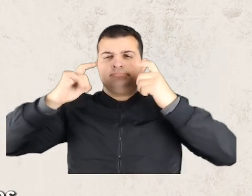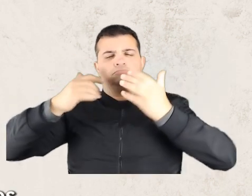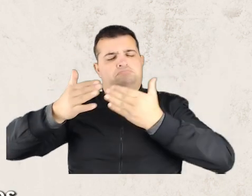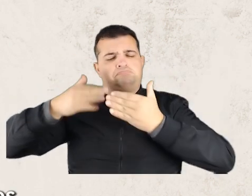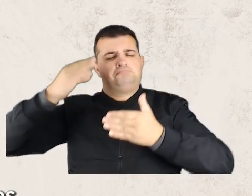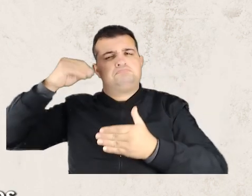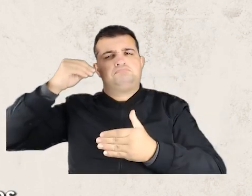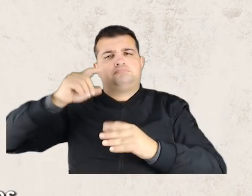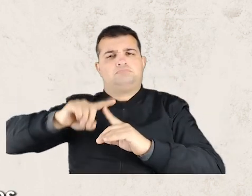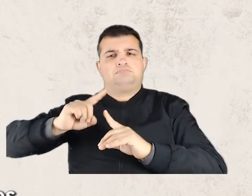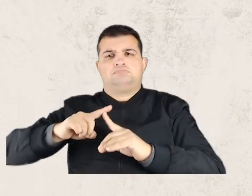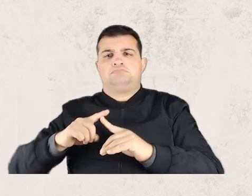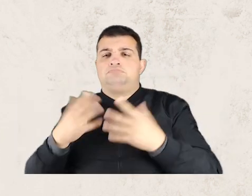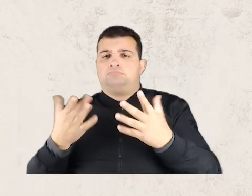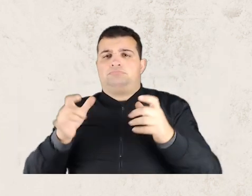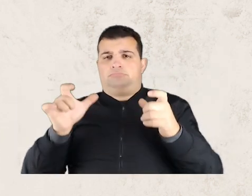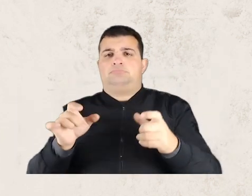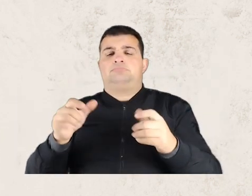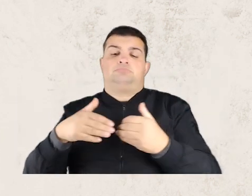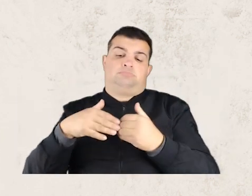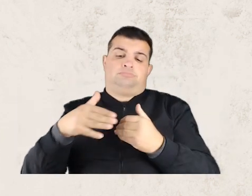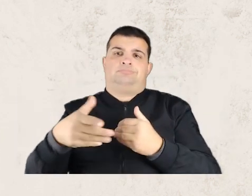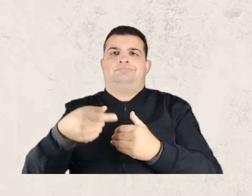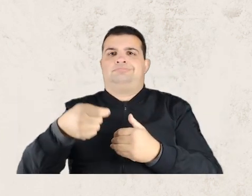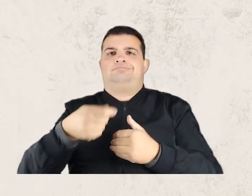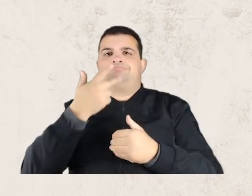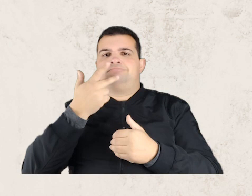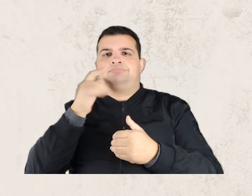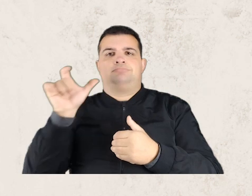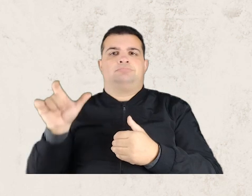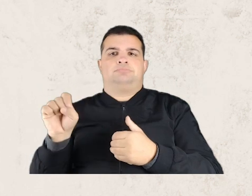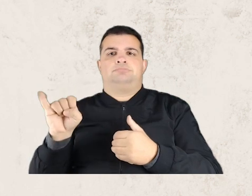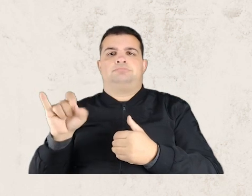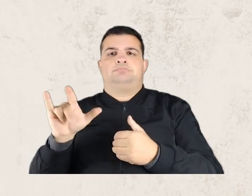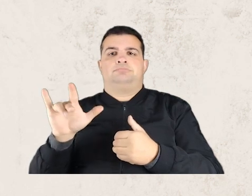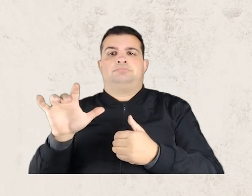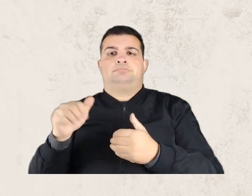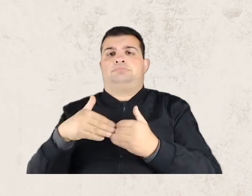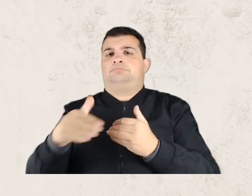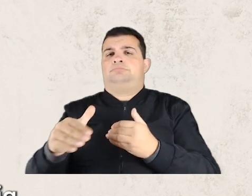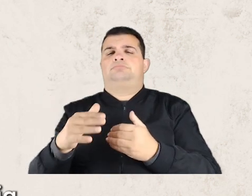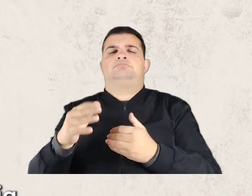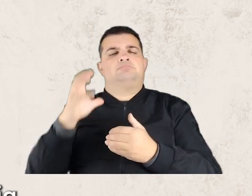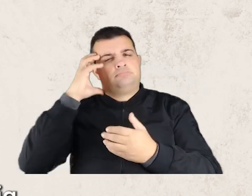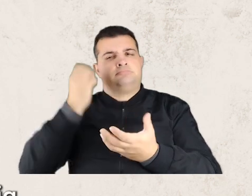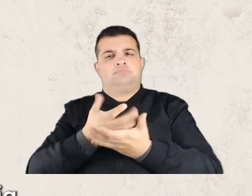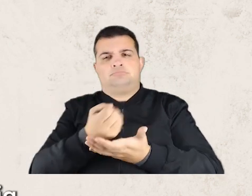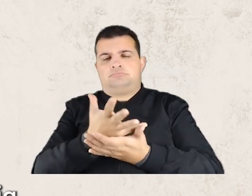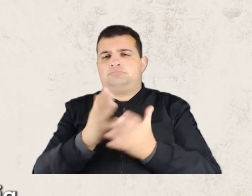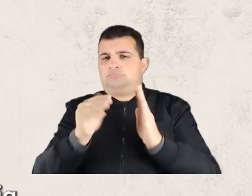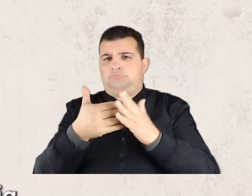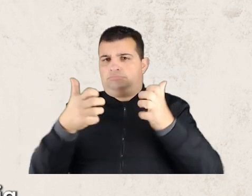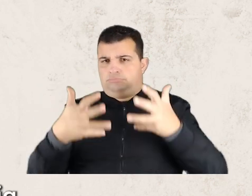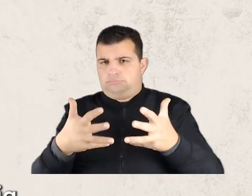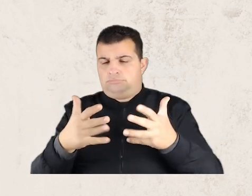segundo a psicóloga Adriana Domingues. Ela busca responder essas questões sociais que deveria ser, né, uma preocupação de